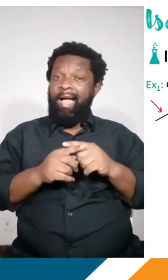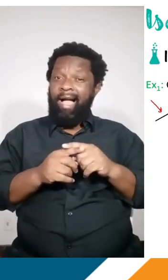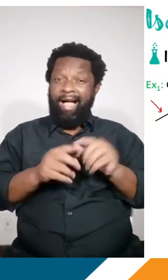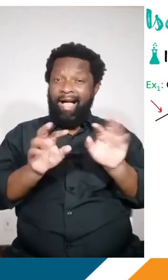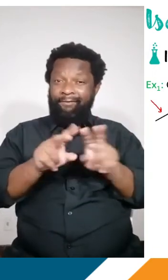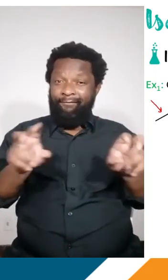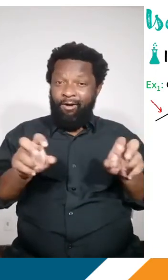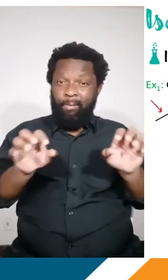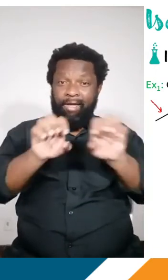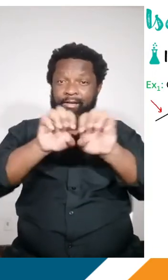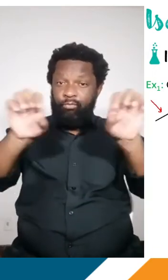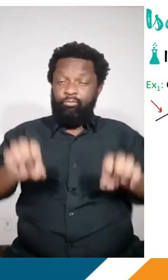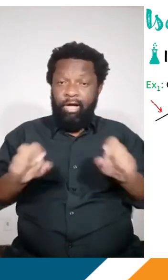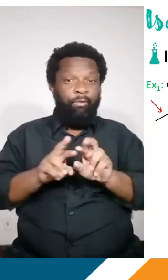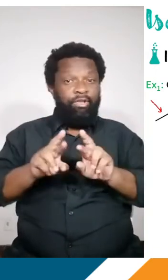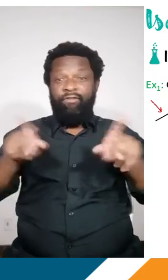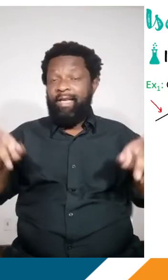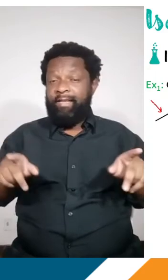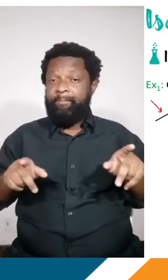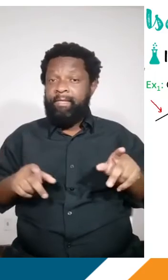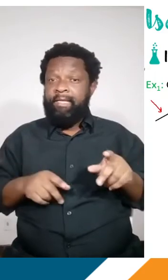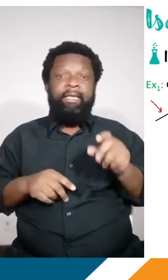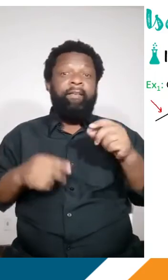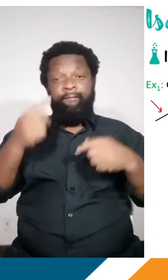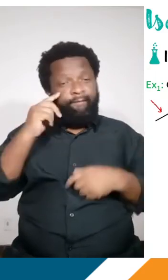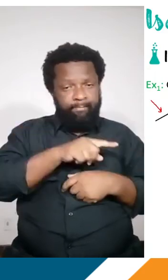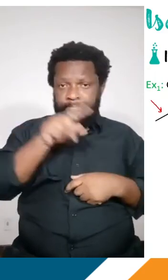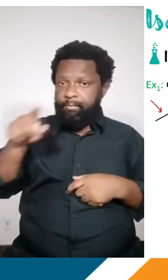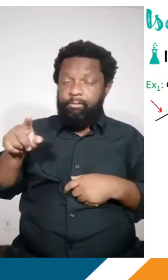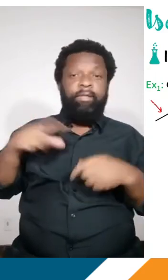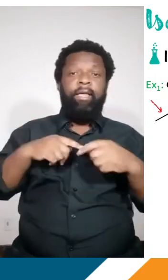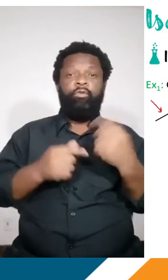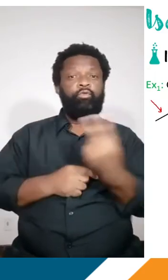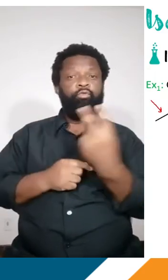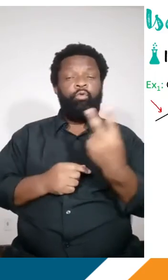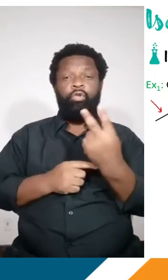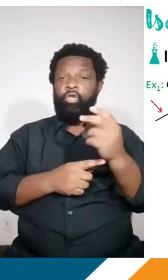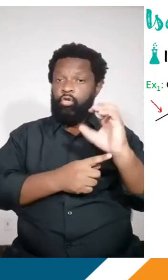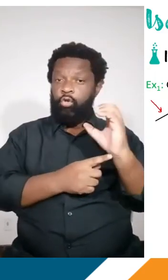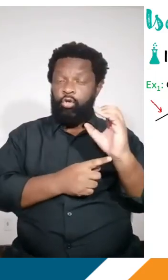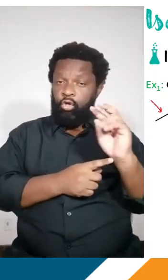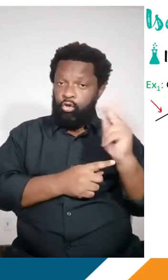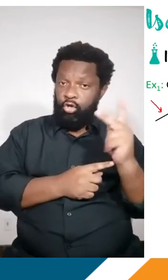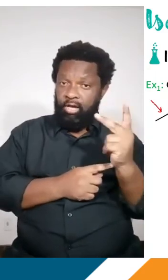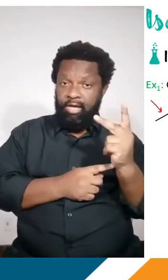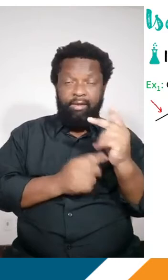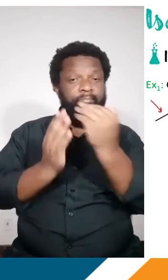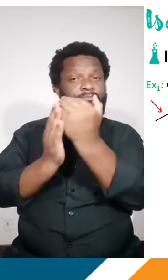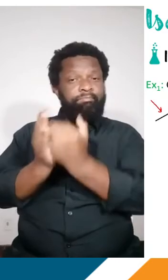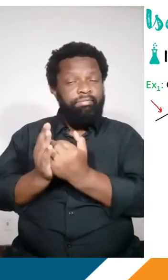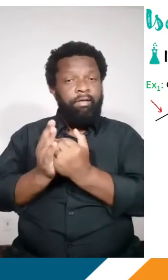ser isômero, a fórmula molecular tem que ser igual. E aqui esse composto tem 2 hidrogênios a menos